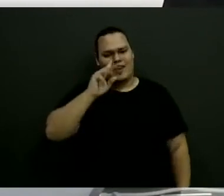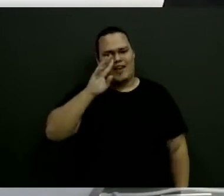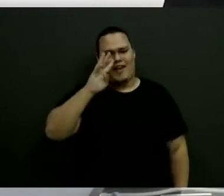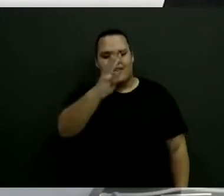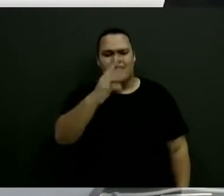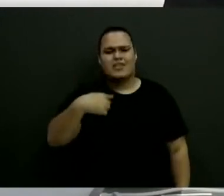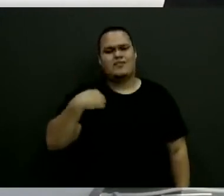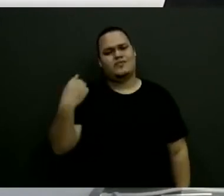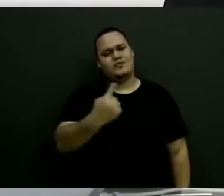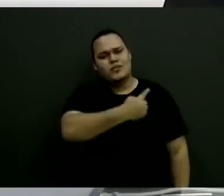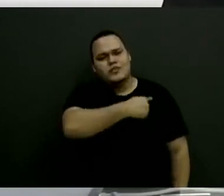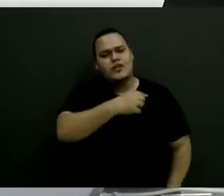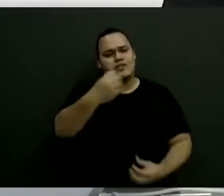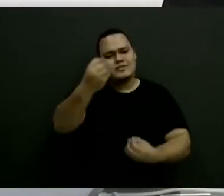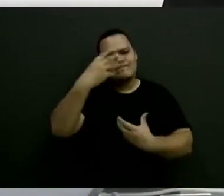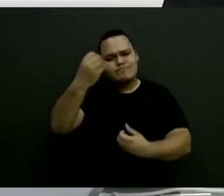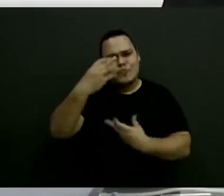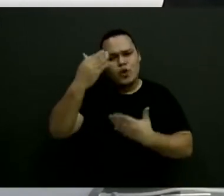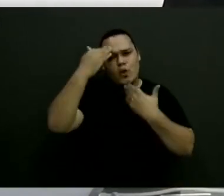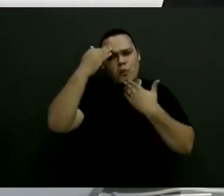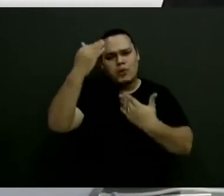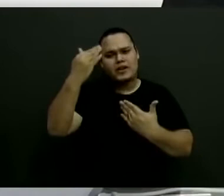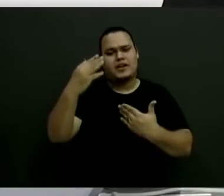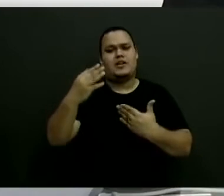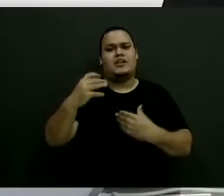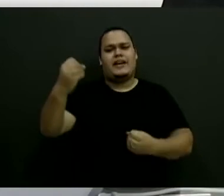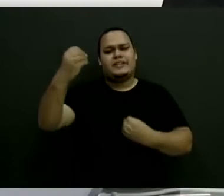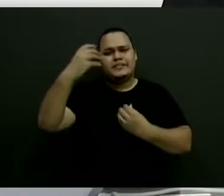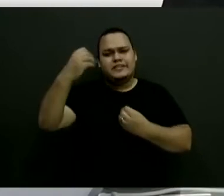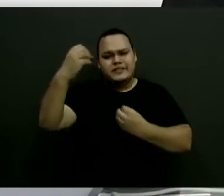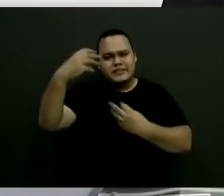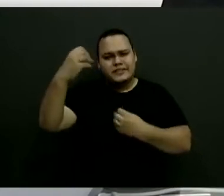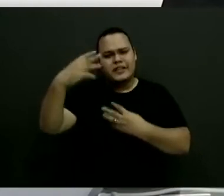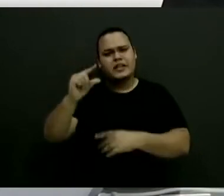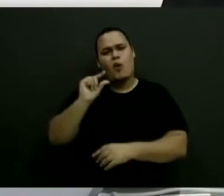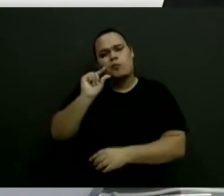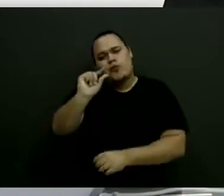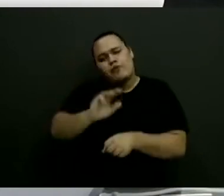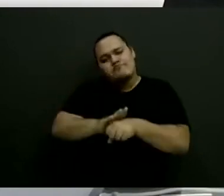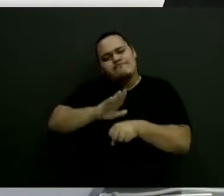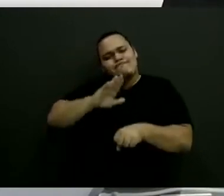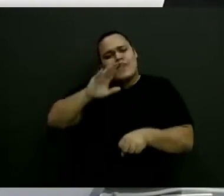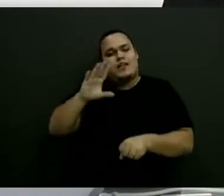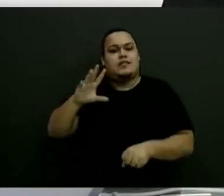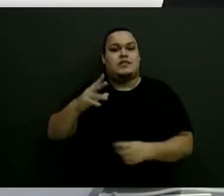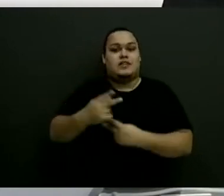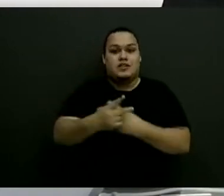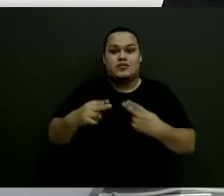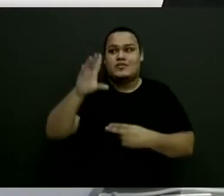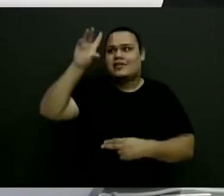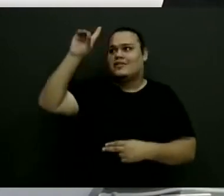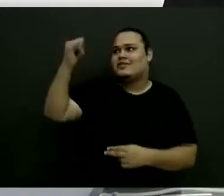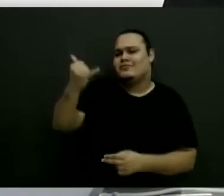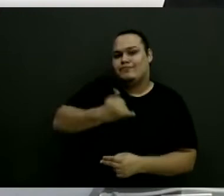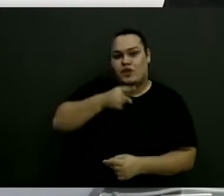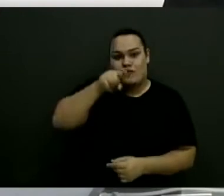por nos ensinar um pouco mais de tudo que vocês têm recebido da parte do